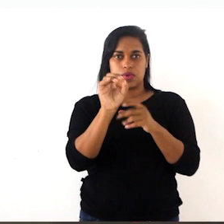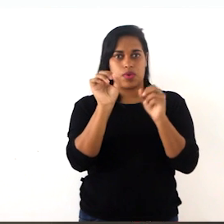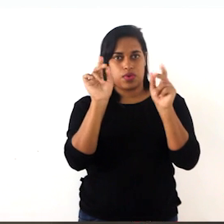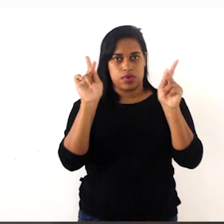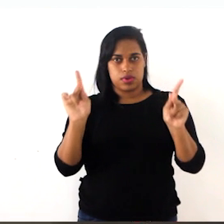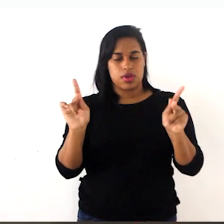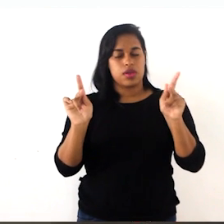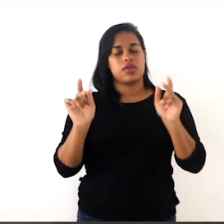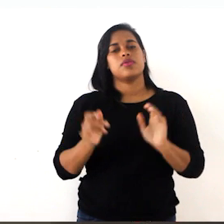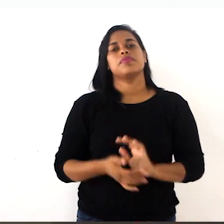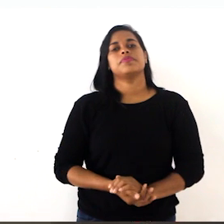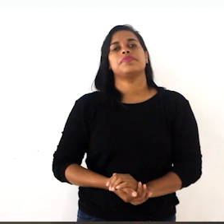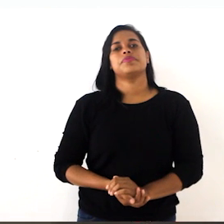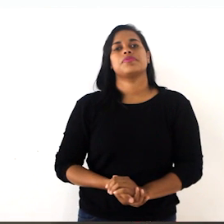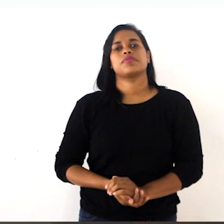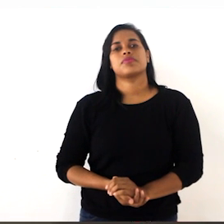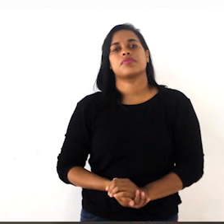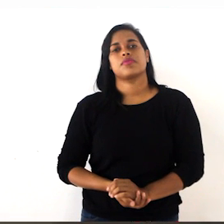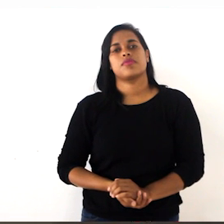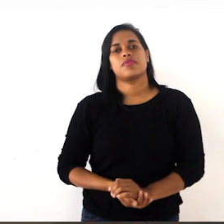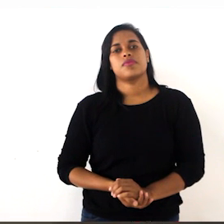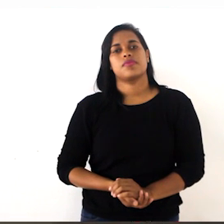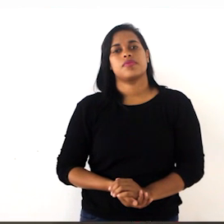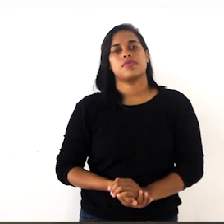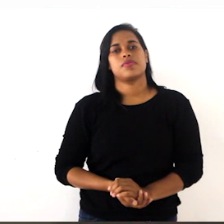Ok e ok. Então,